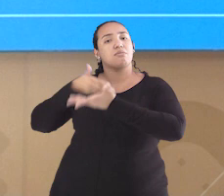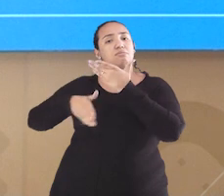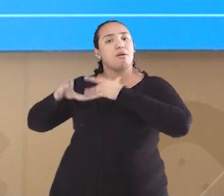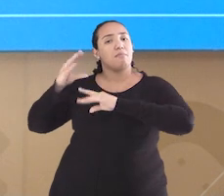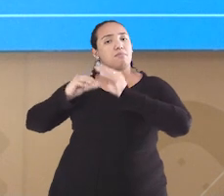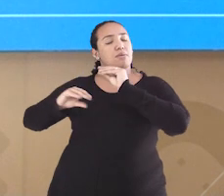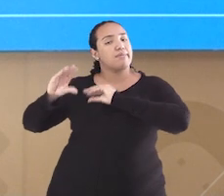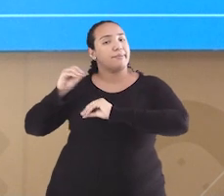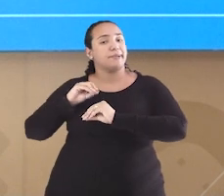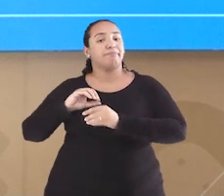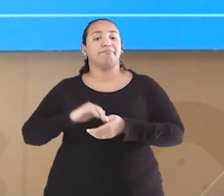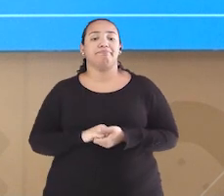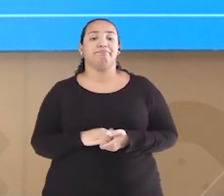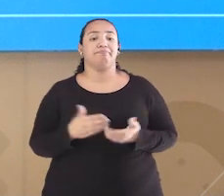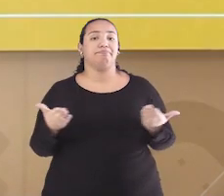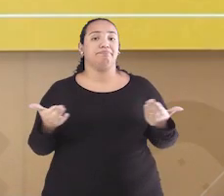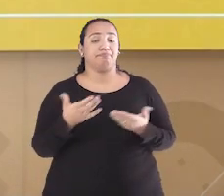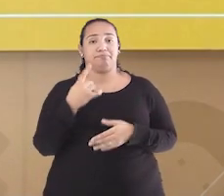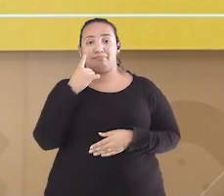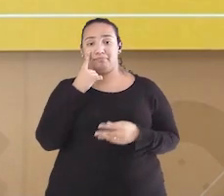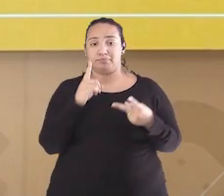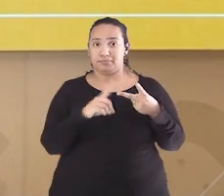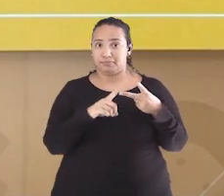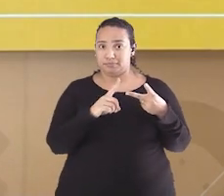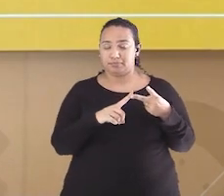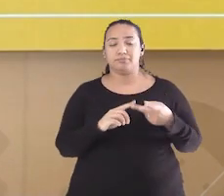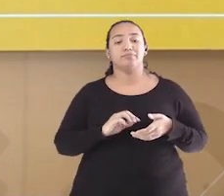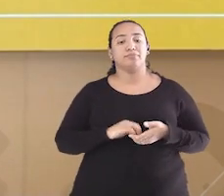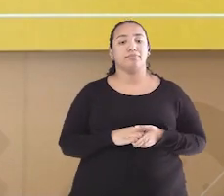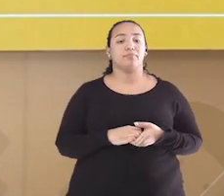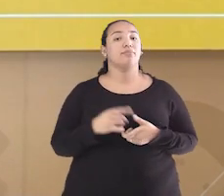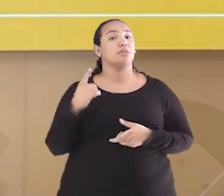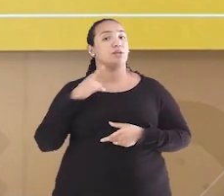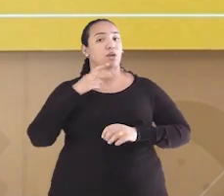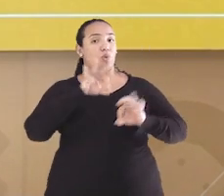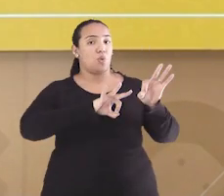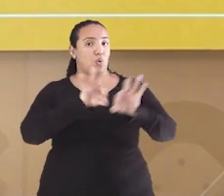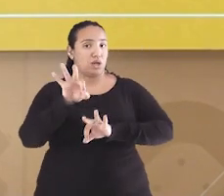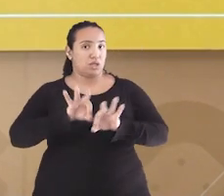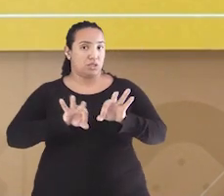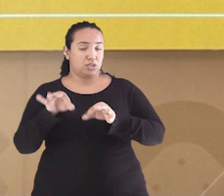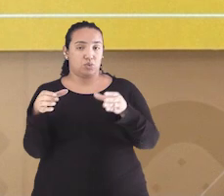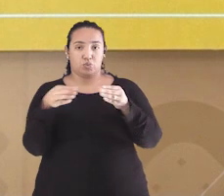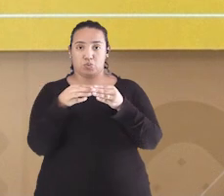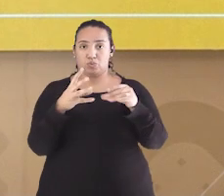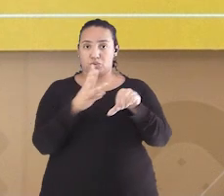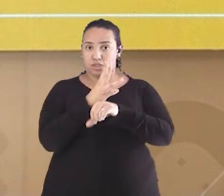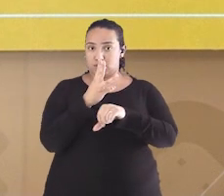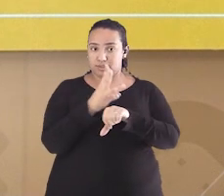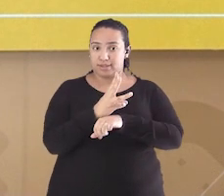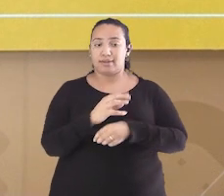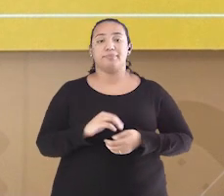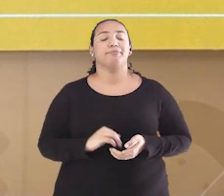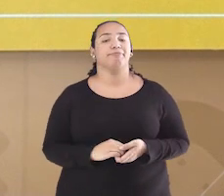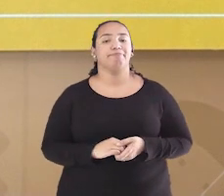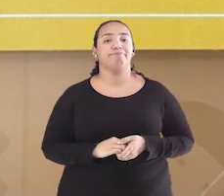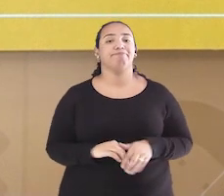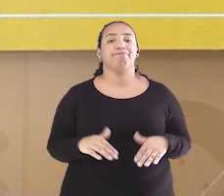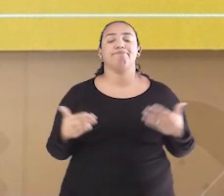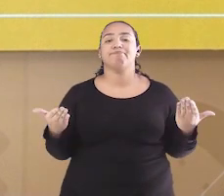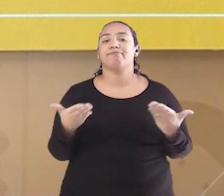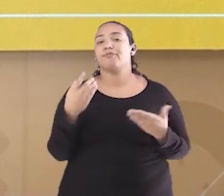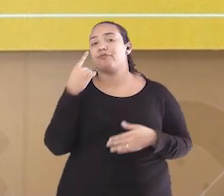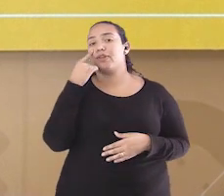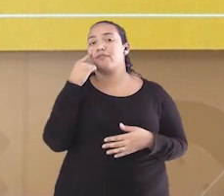amigos. Já na segunda parte, temos a organização de uma mobilização no grupo do WhatsApp.